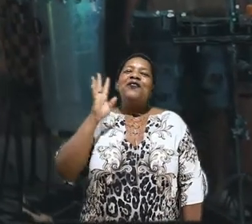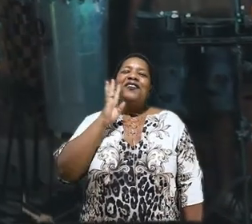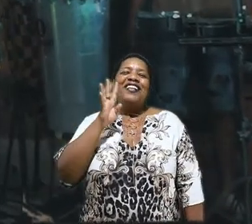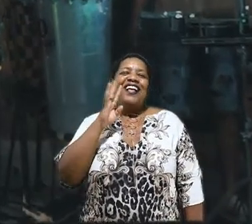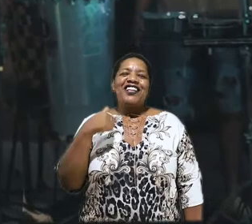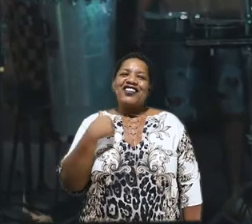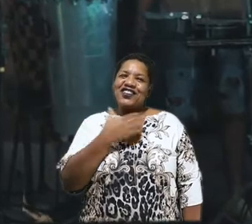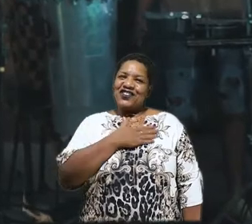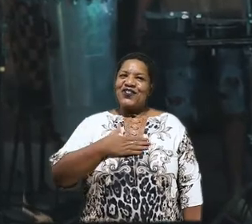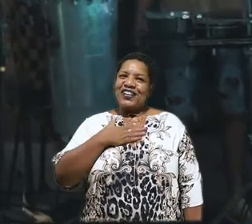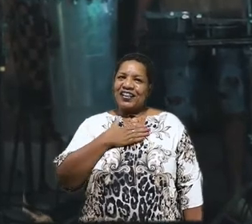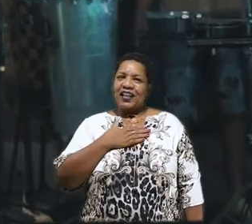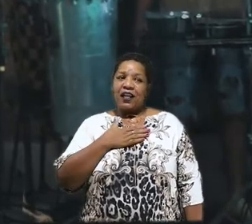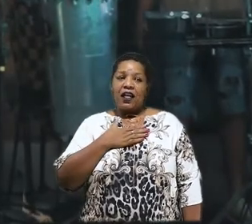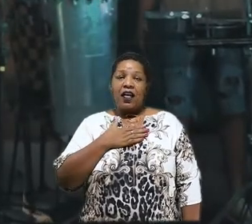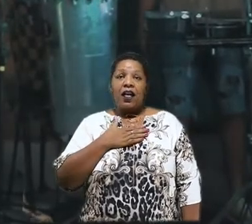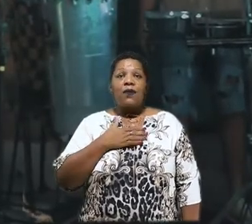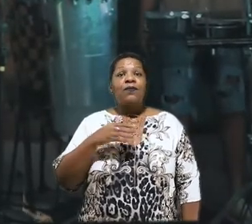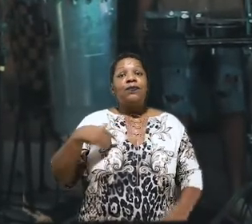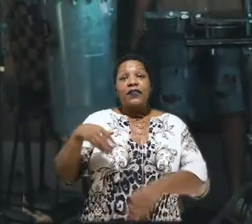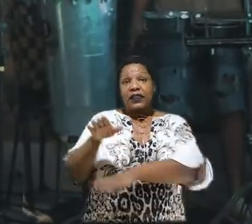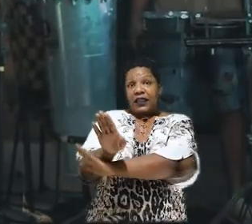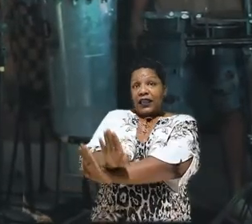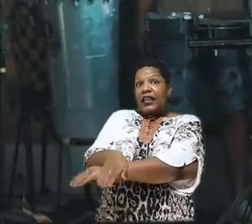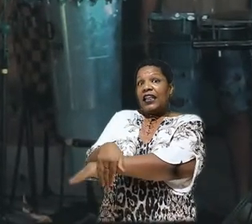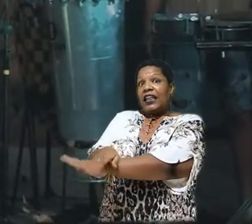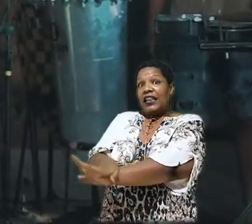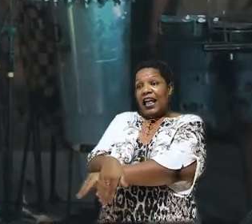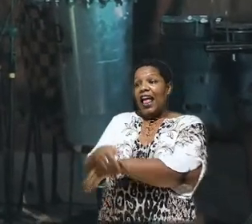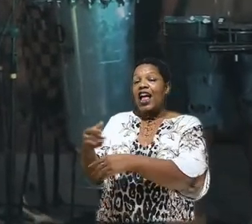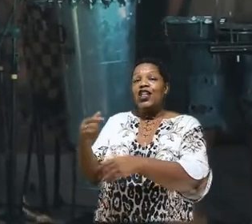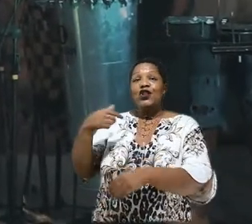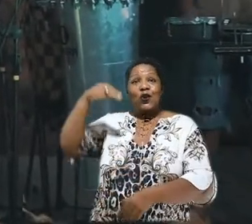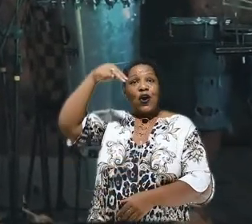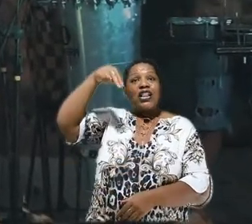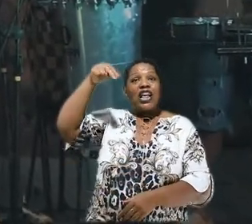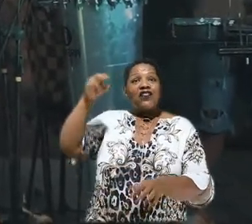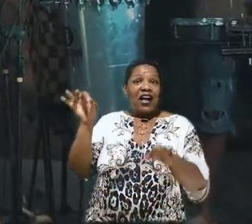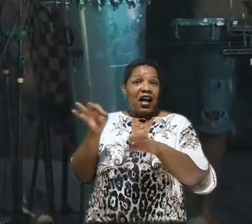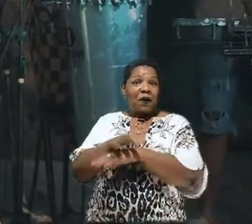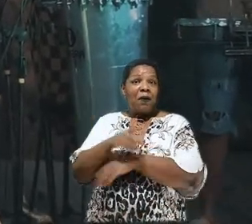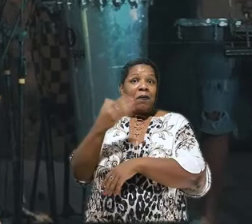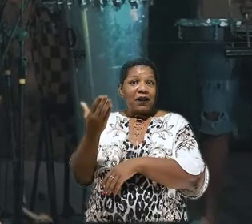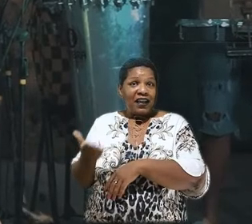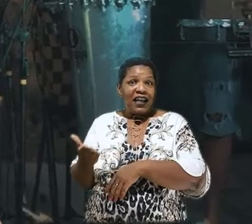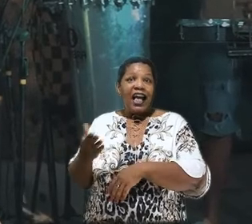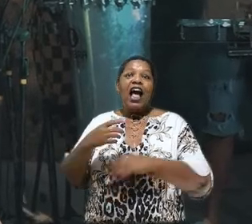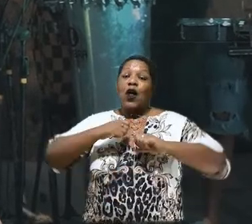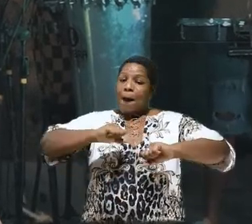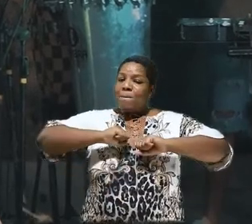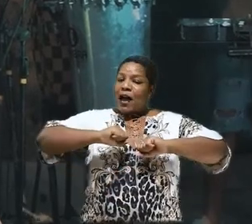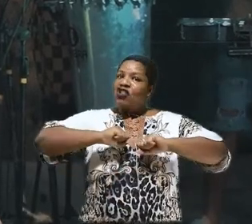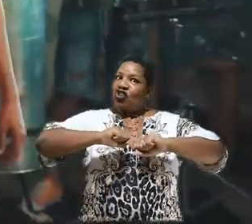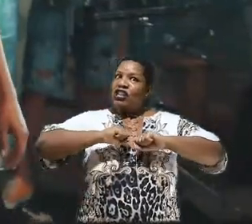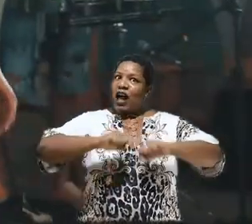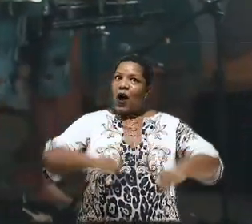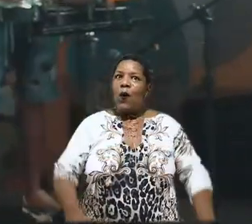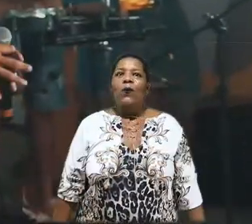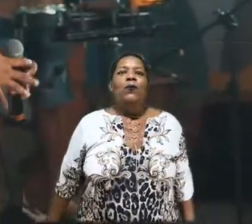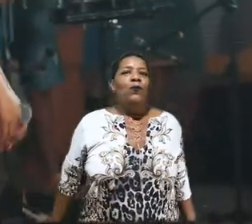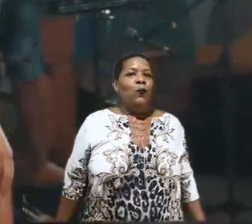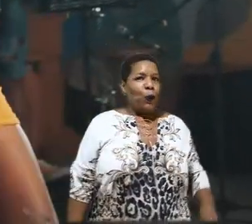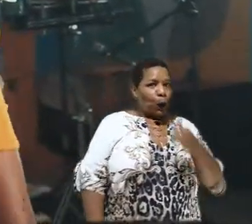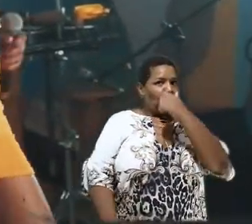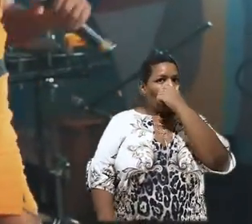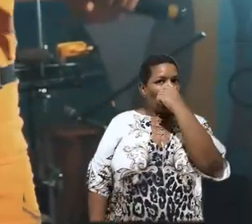legal para gente curtir a sereia do Nordeste Vai encerrando por aqui e agora a gente vai no batidão co